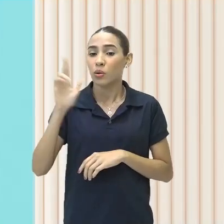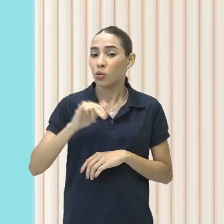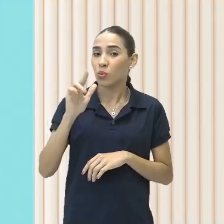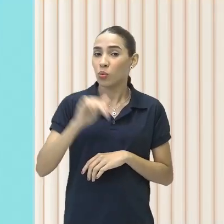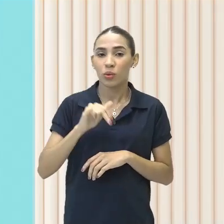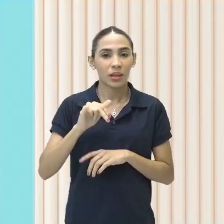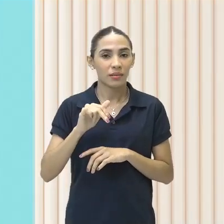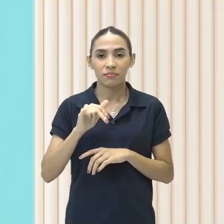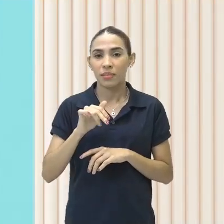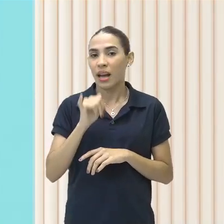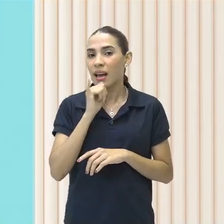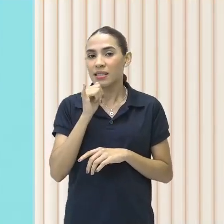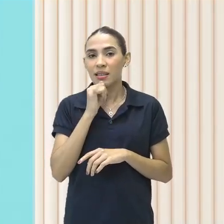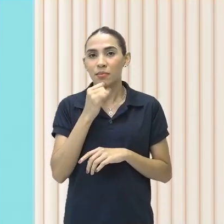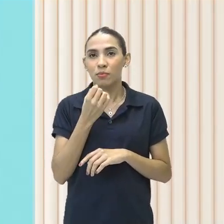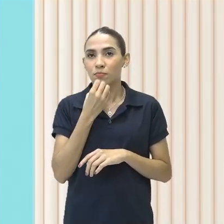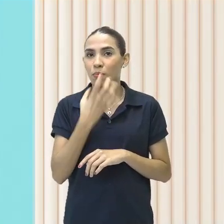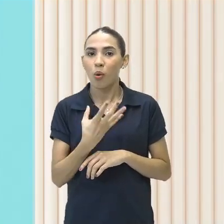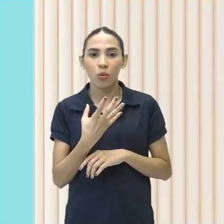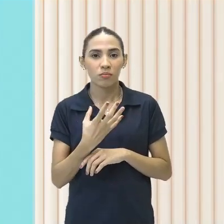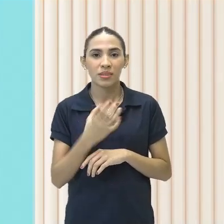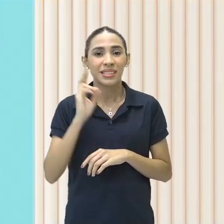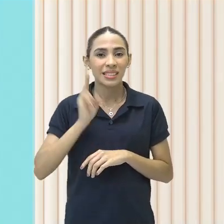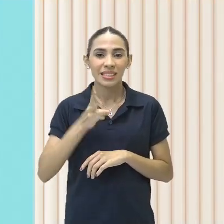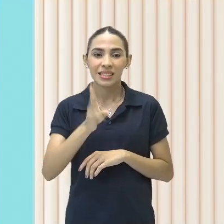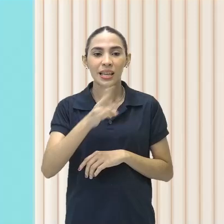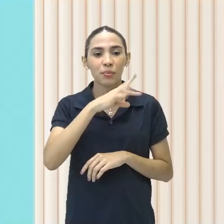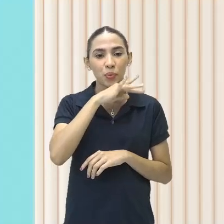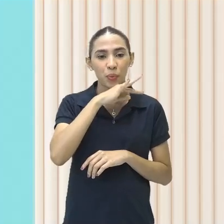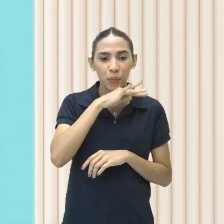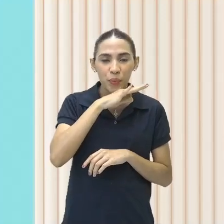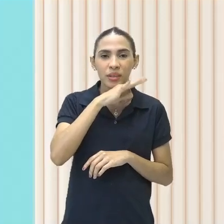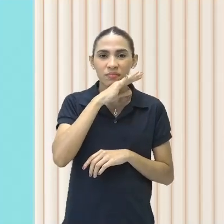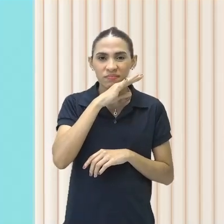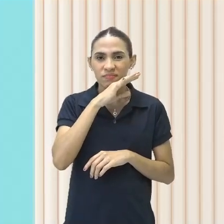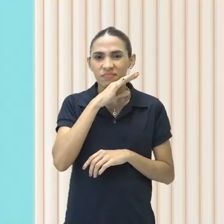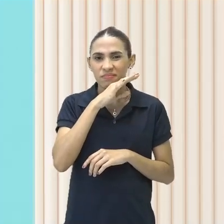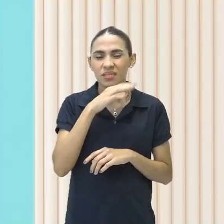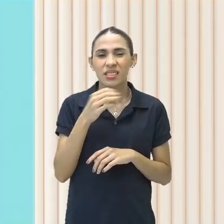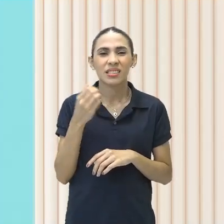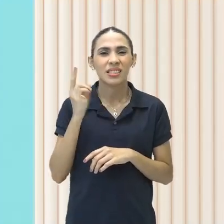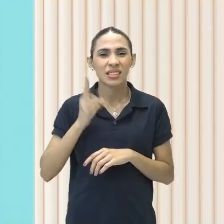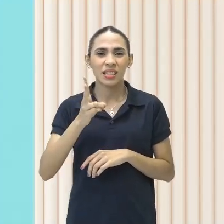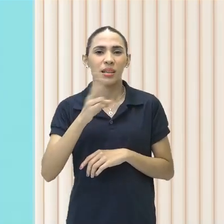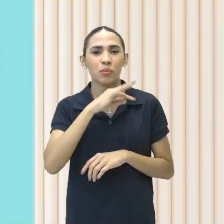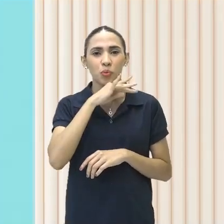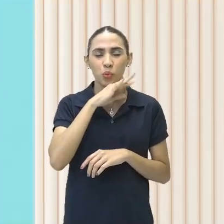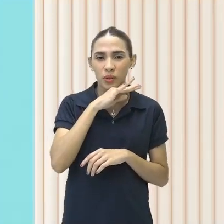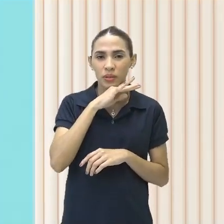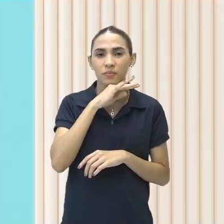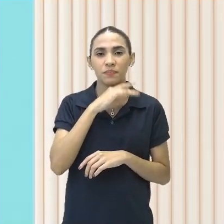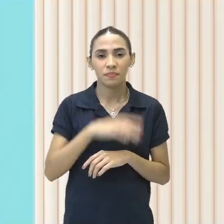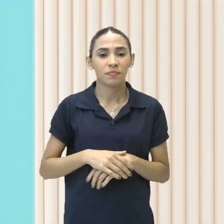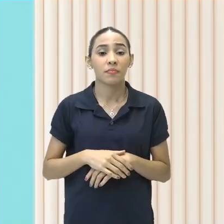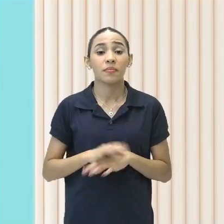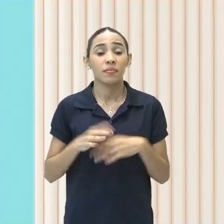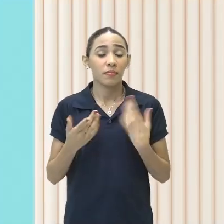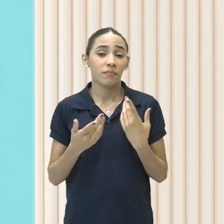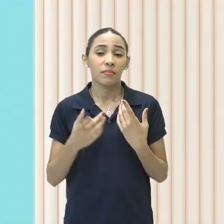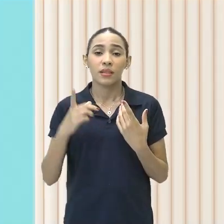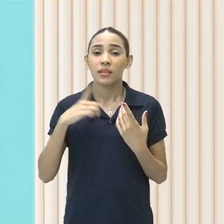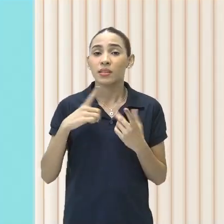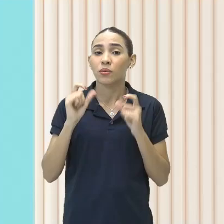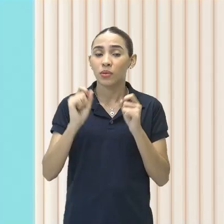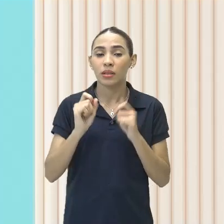é visto como algo positivo. Sempre é um traço negativo, de mau caráter, apesar delas